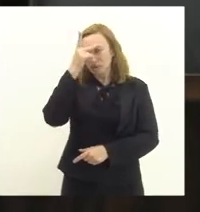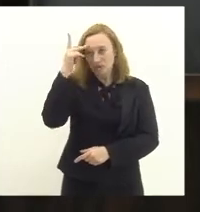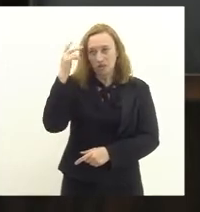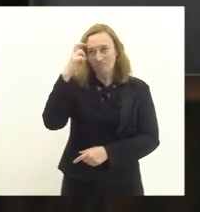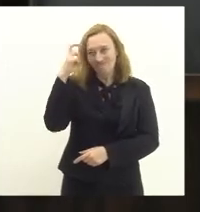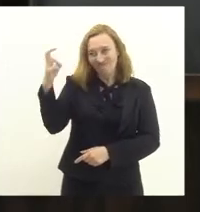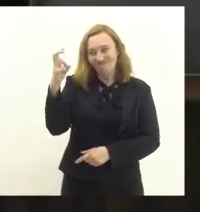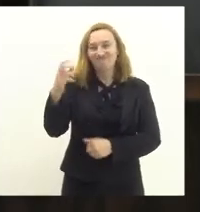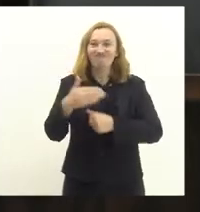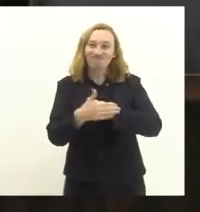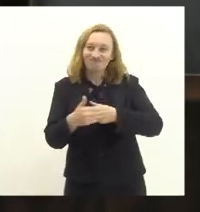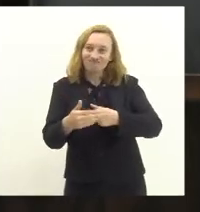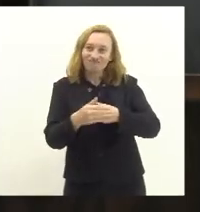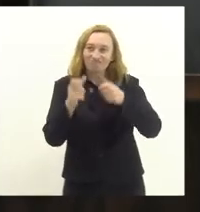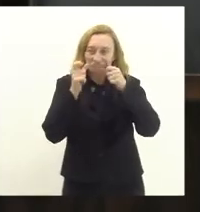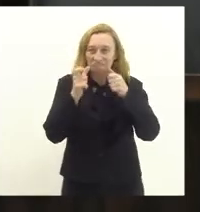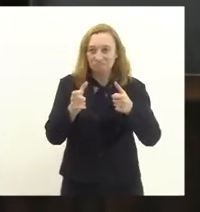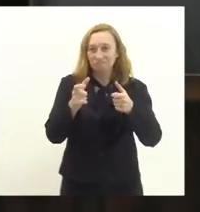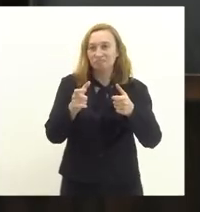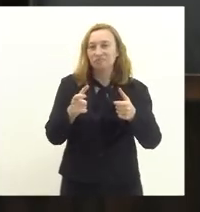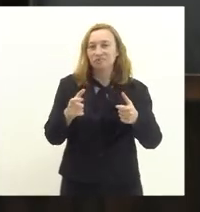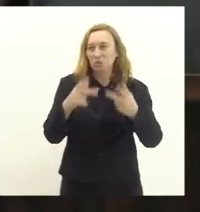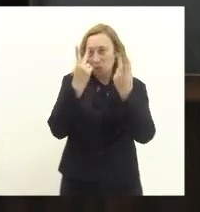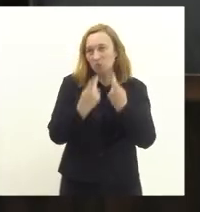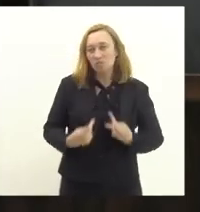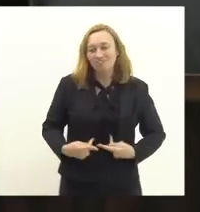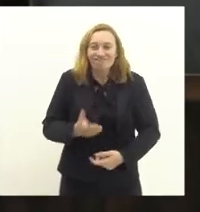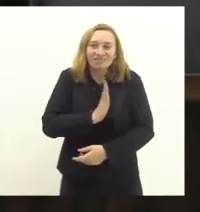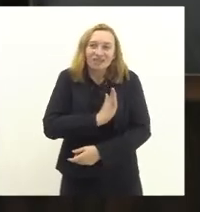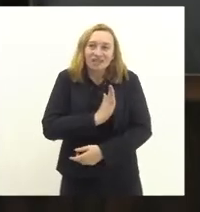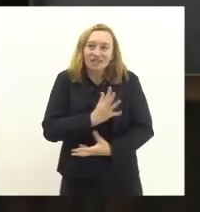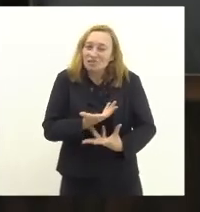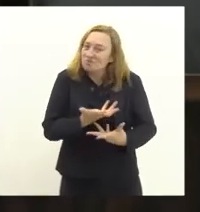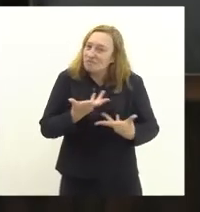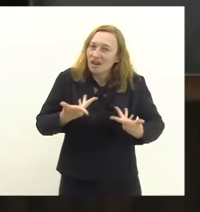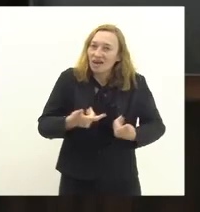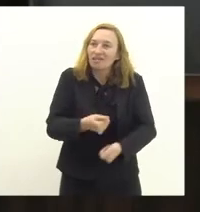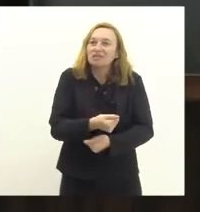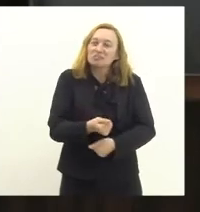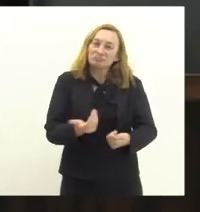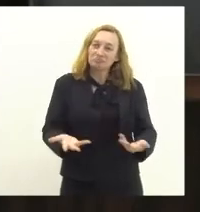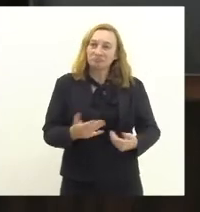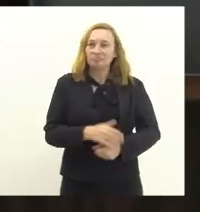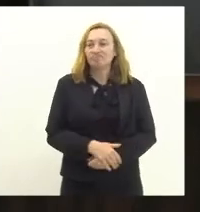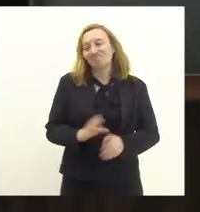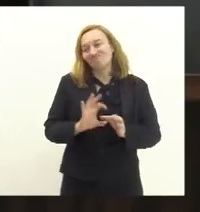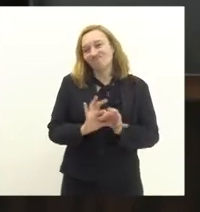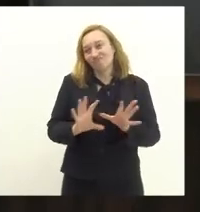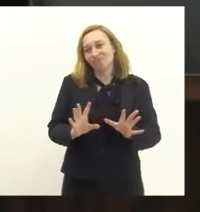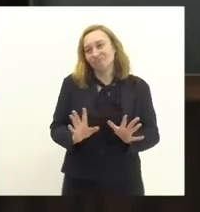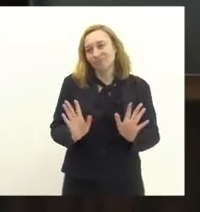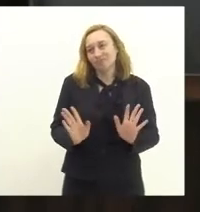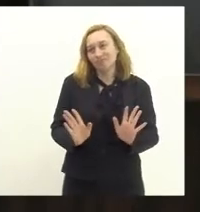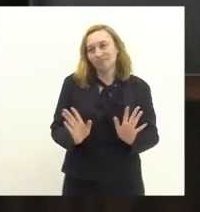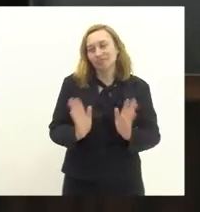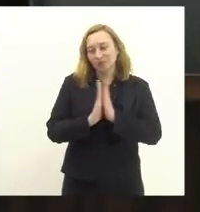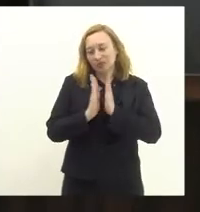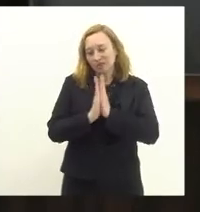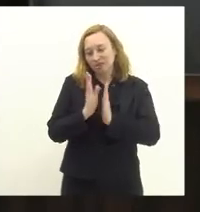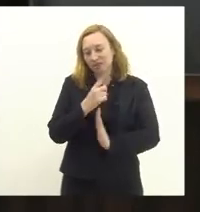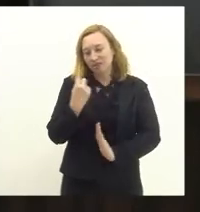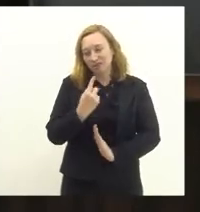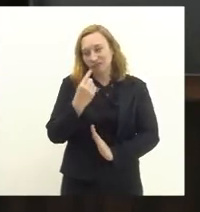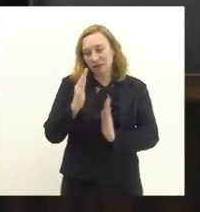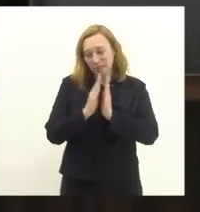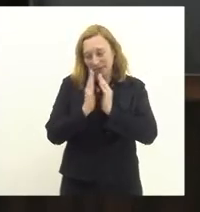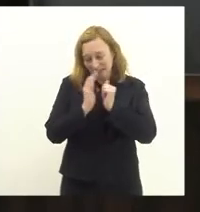inteligente, carinhosa, atenciosa, humana, um coração maior que ele, que nos deixou, mas está olhando por nós. Amém. O